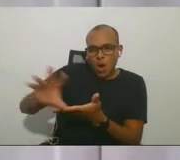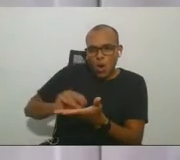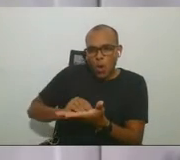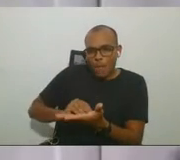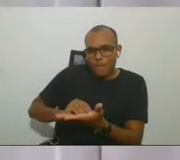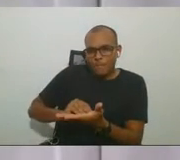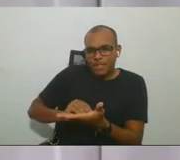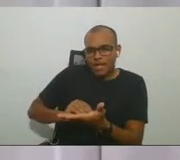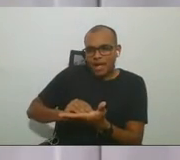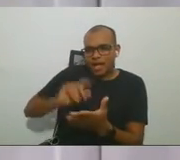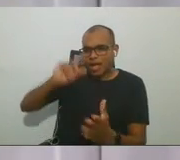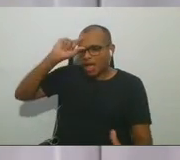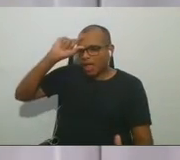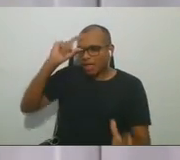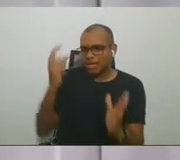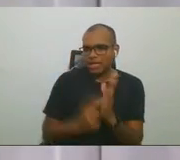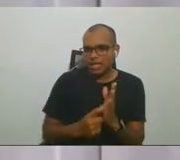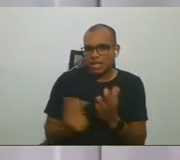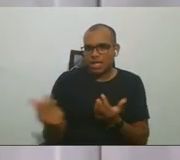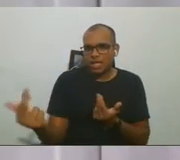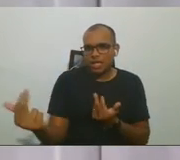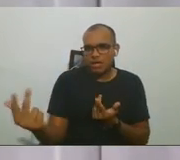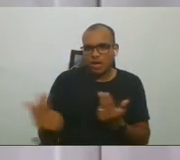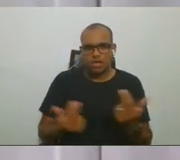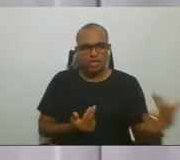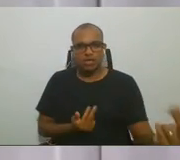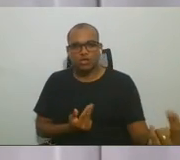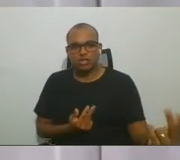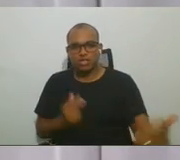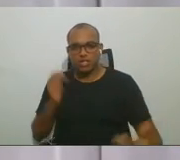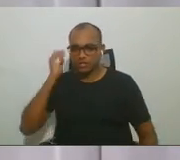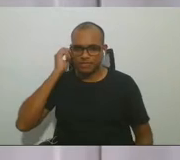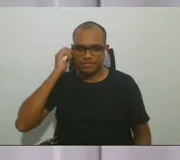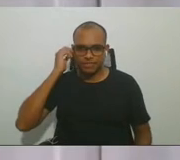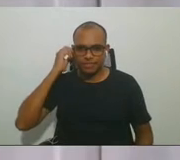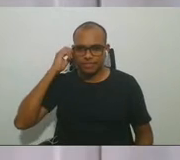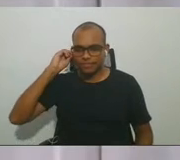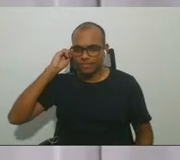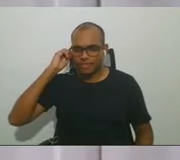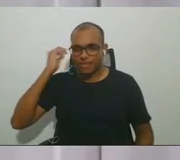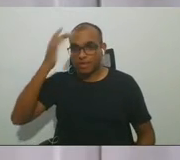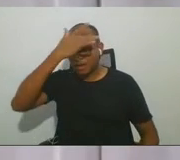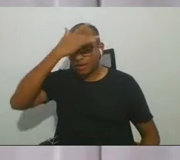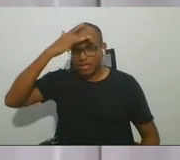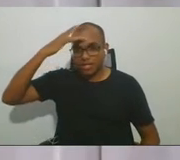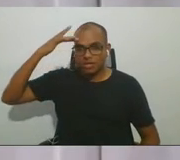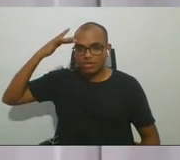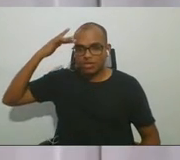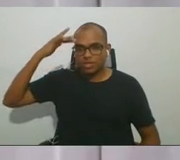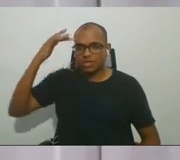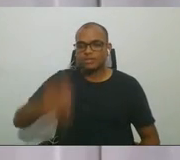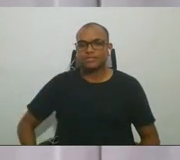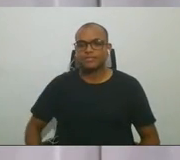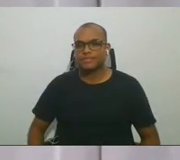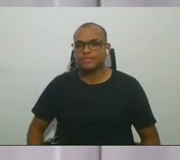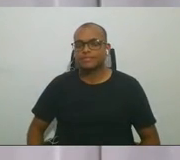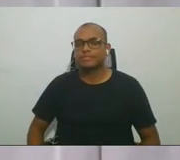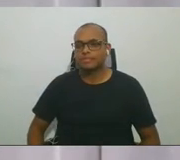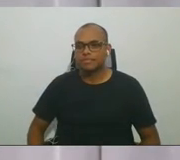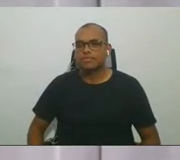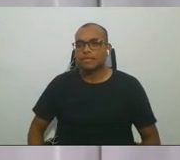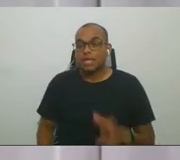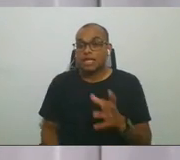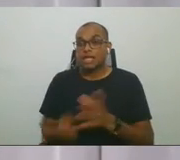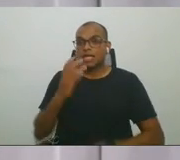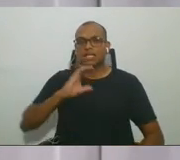conservadora e a impugnação de quem até ontem criam